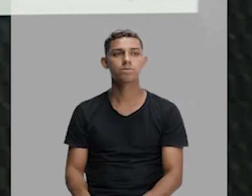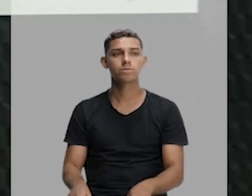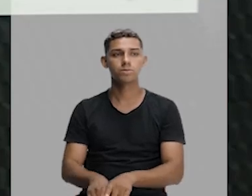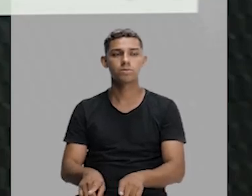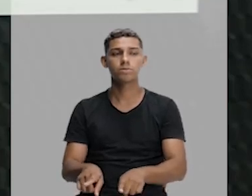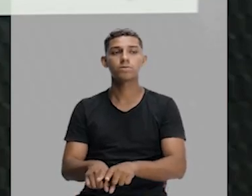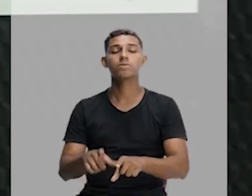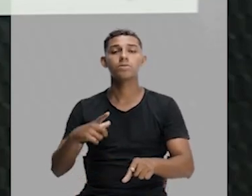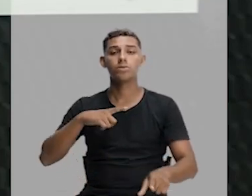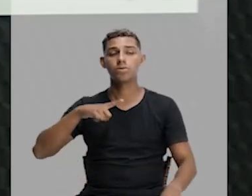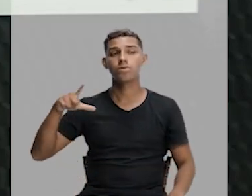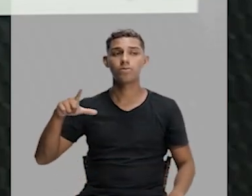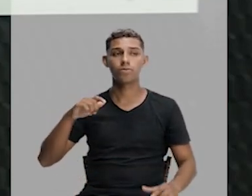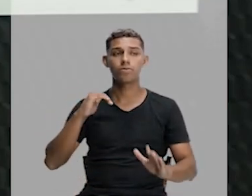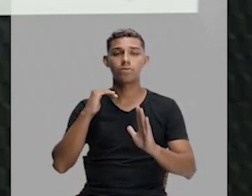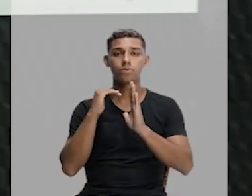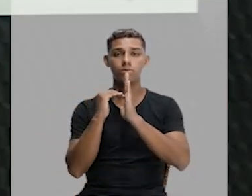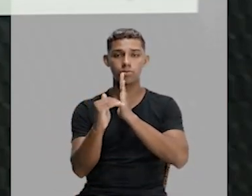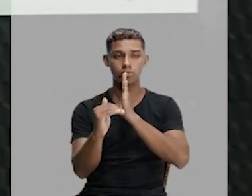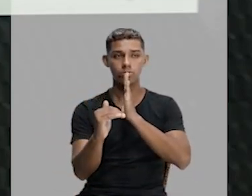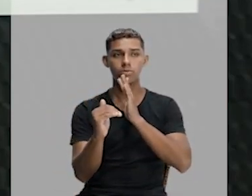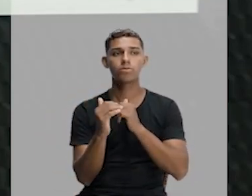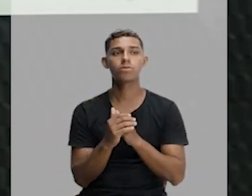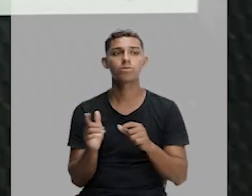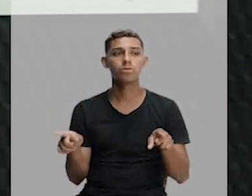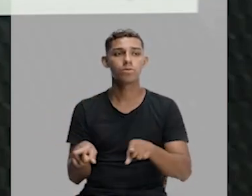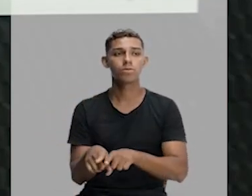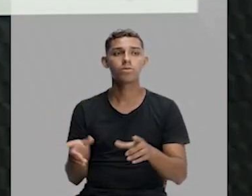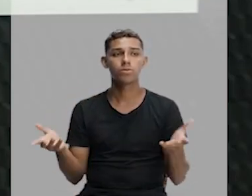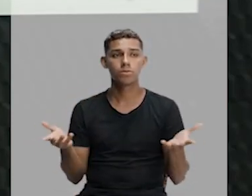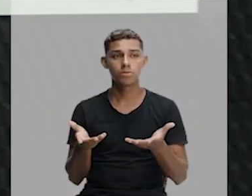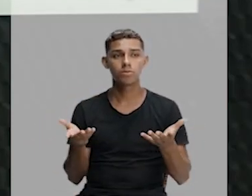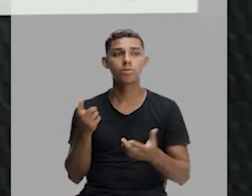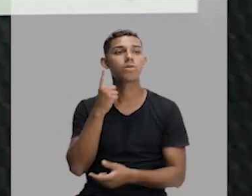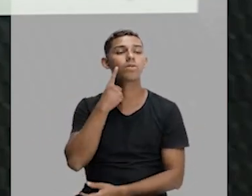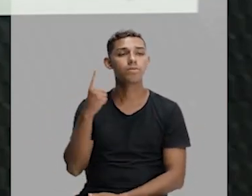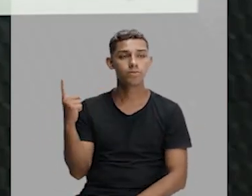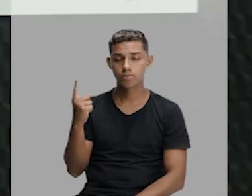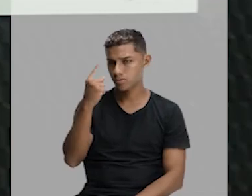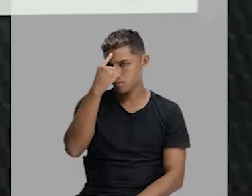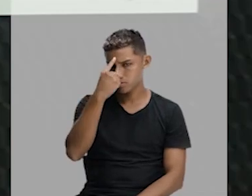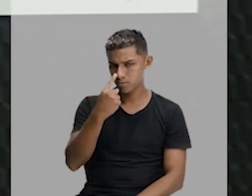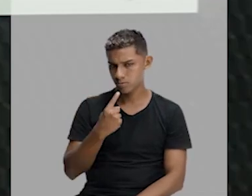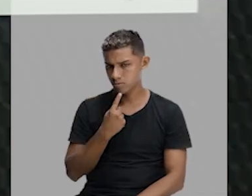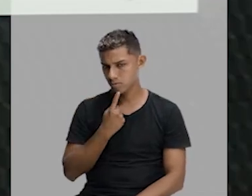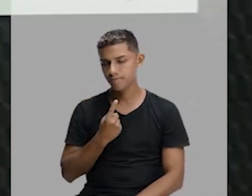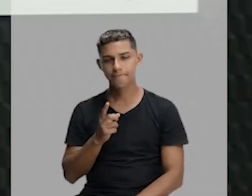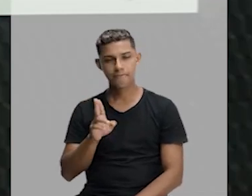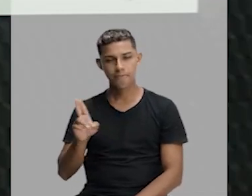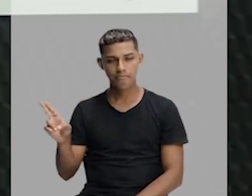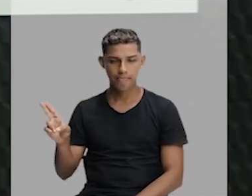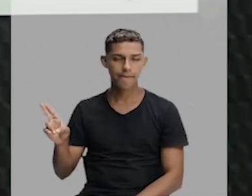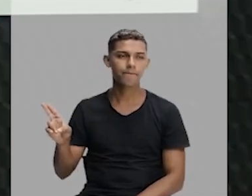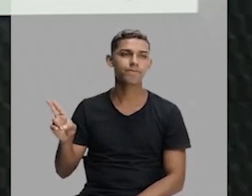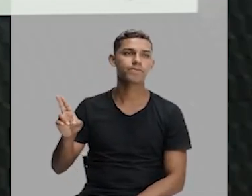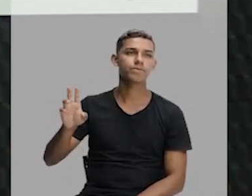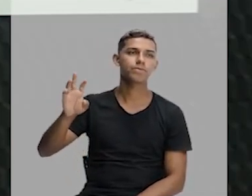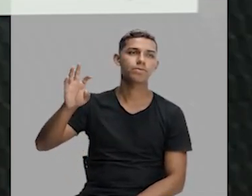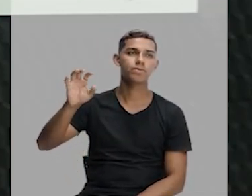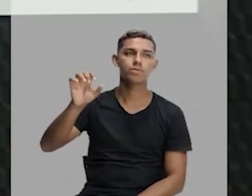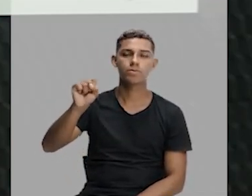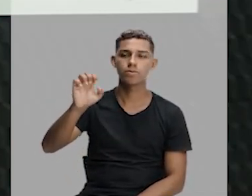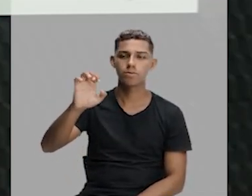aqui, ó. Tá? Então, essa figura formada por esse corte aqui, ó, ela é chamada